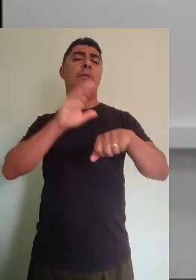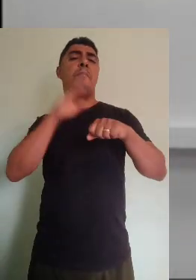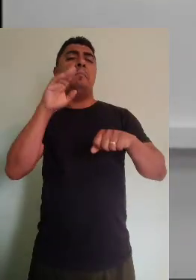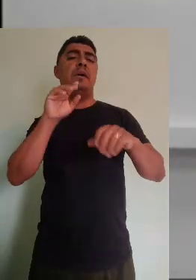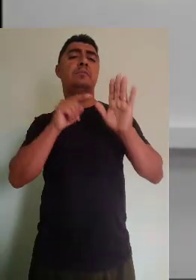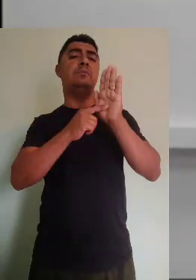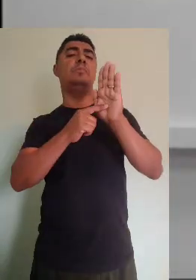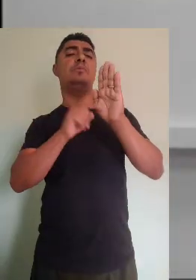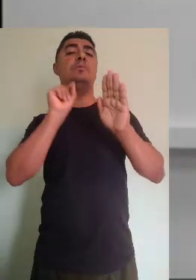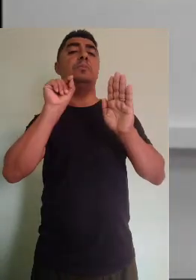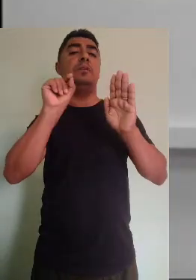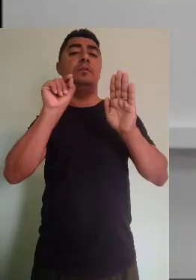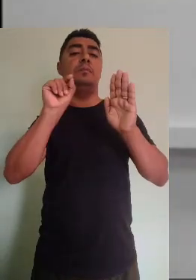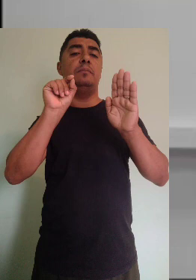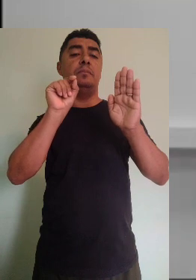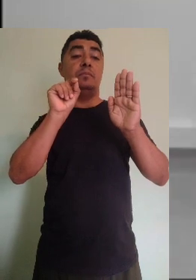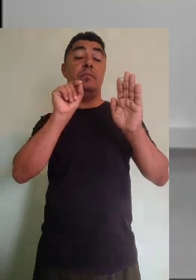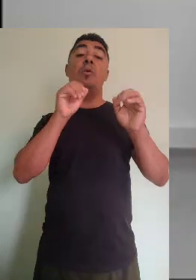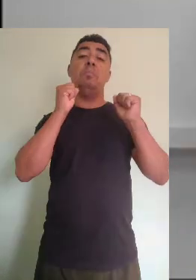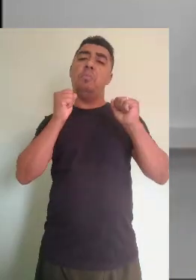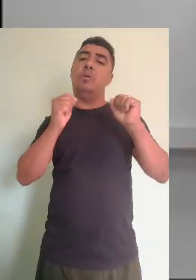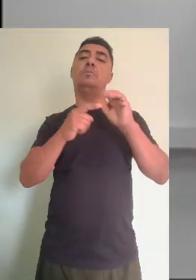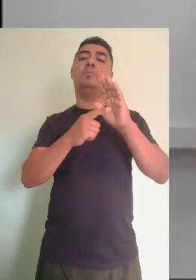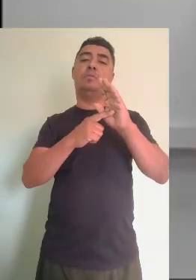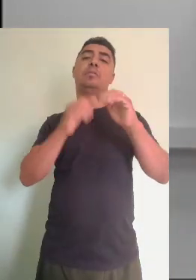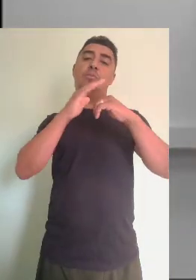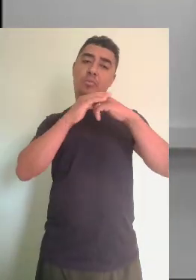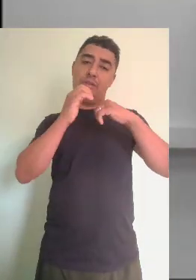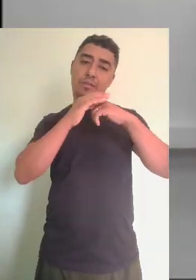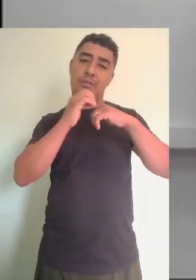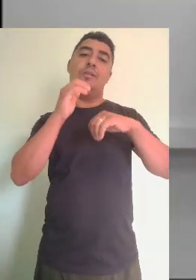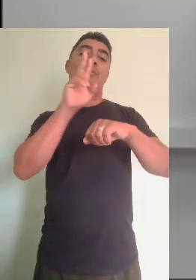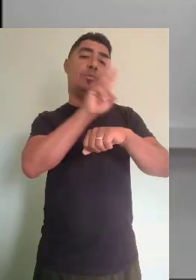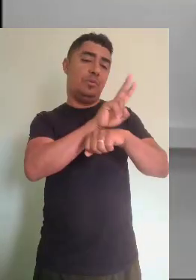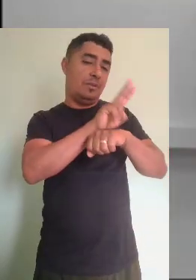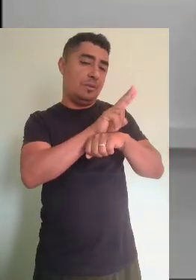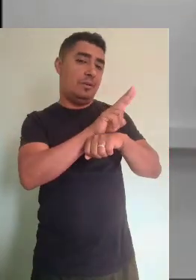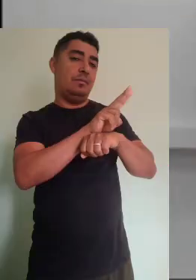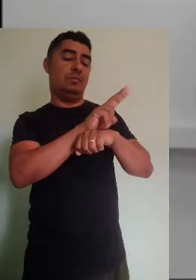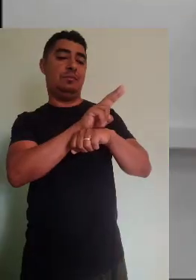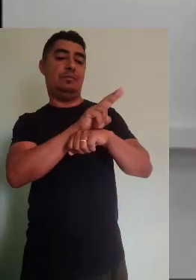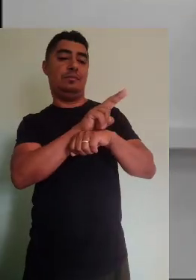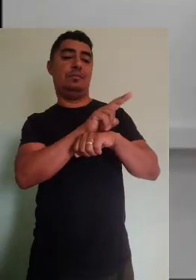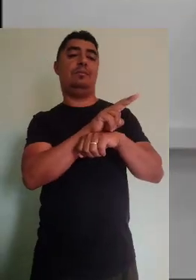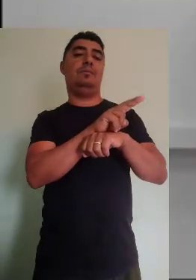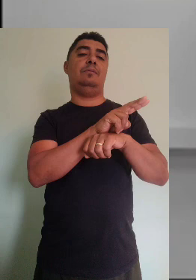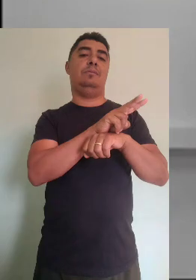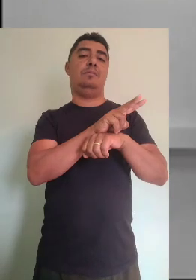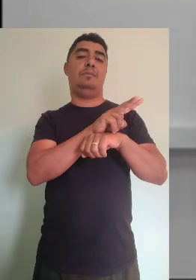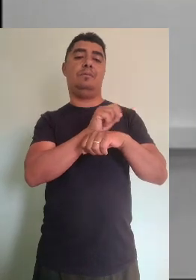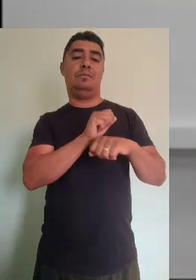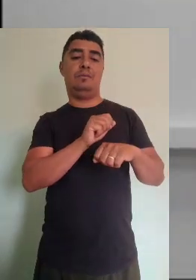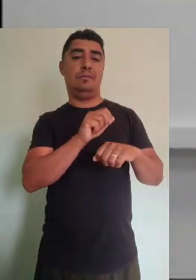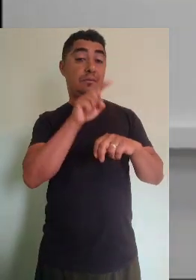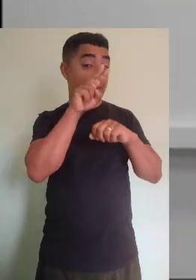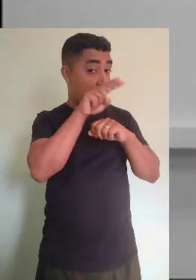gente vê aqui? Um choro com alguém consolando. Pode representar cuidado, atenção.